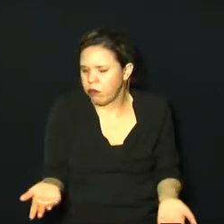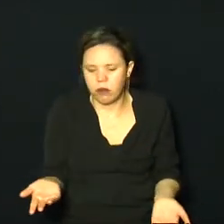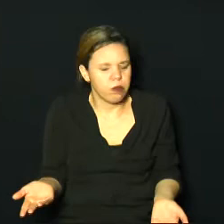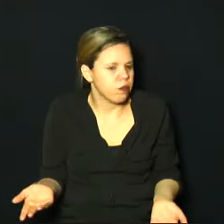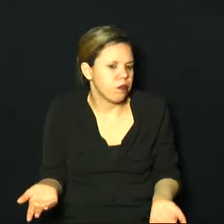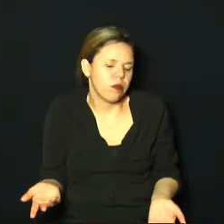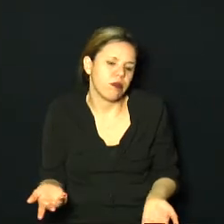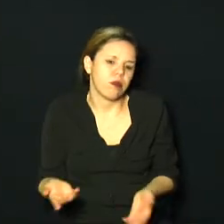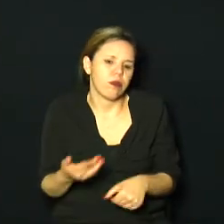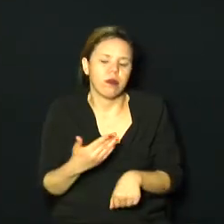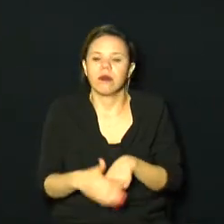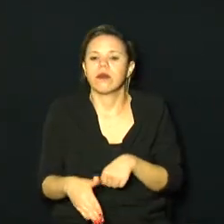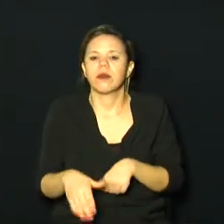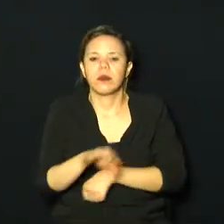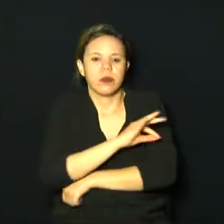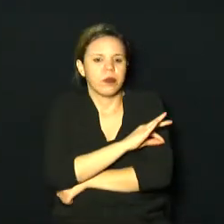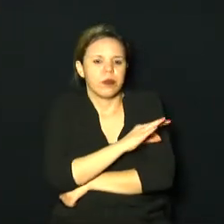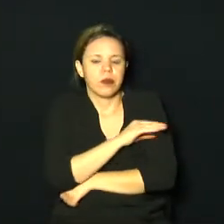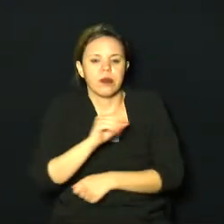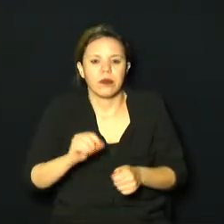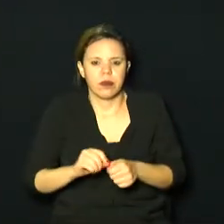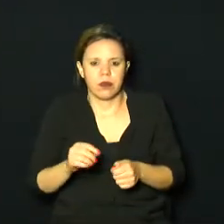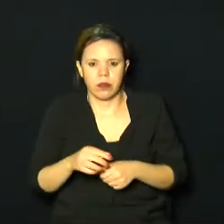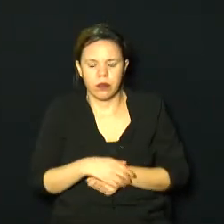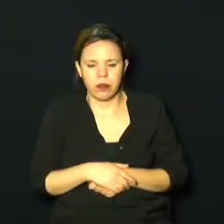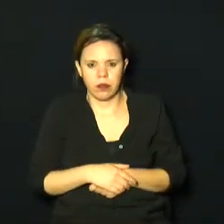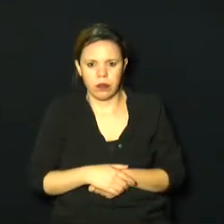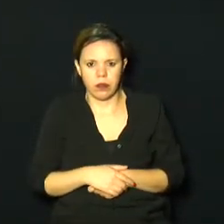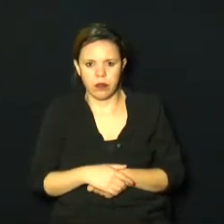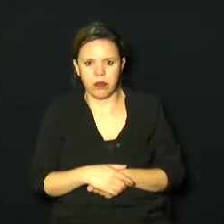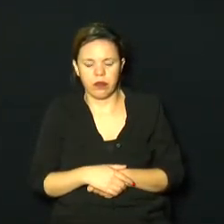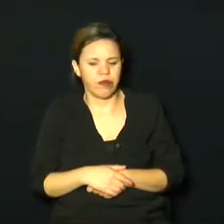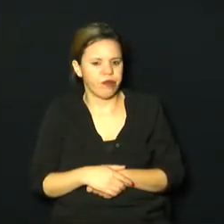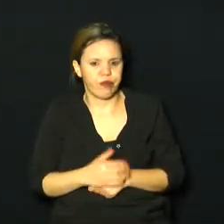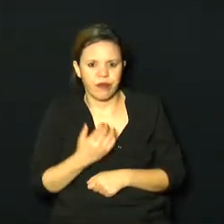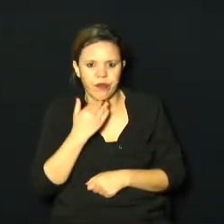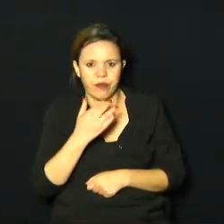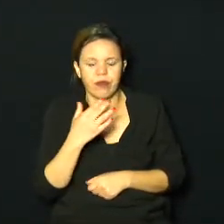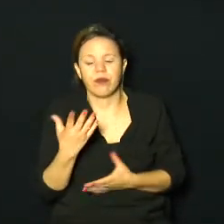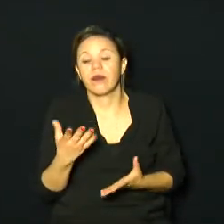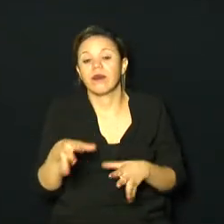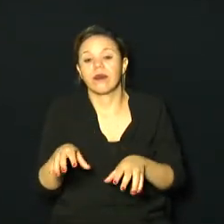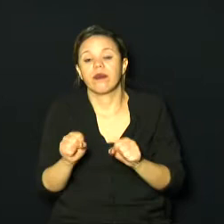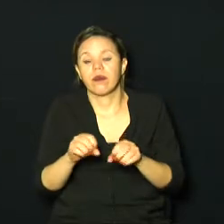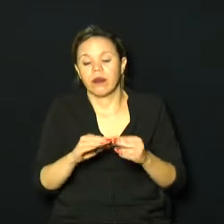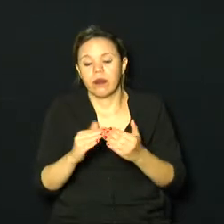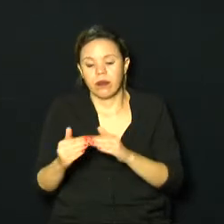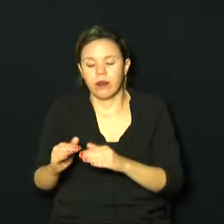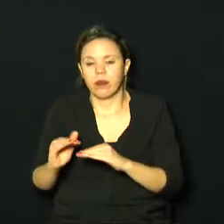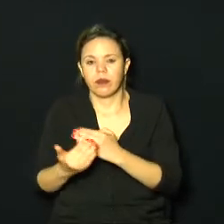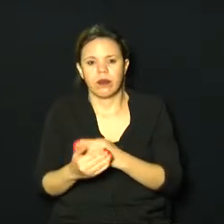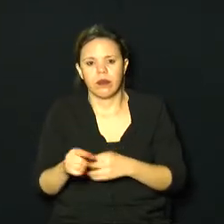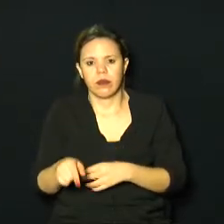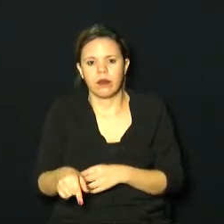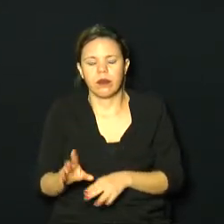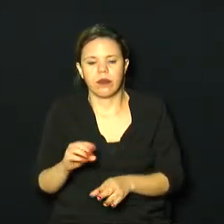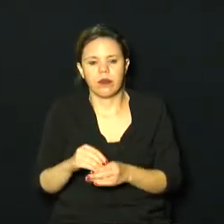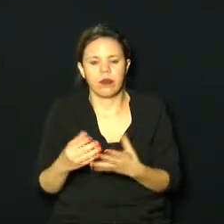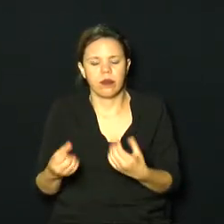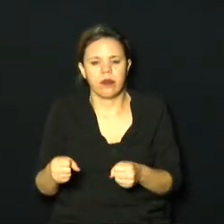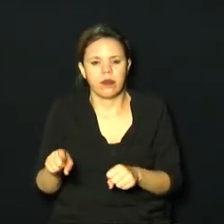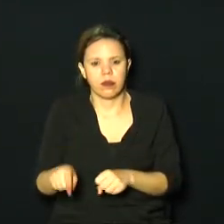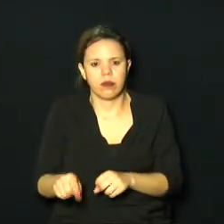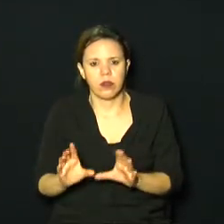é uma prática, a prefeitura fazer isso é uma prática indireta de uma reintegração de posse, e ela está legitimando isso, e a Comissão de Direitos